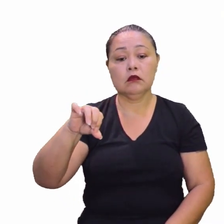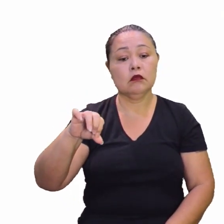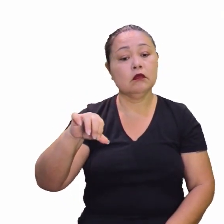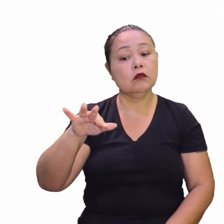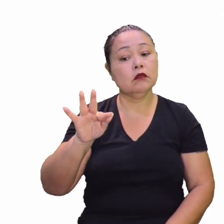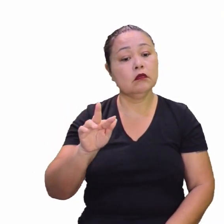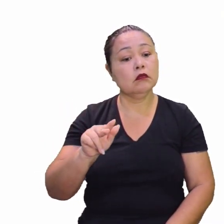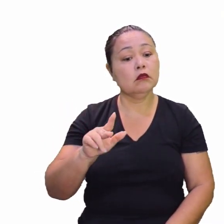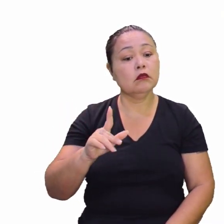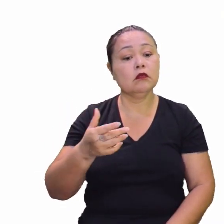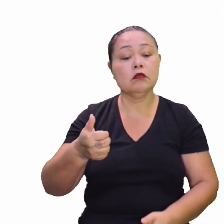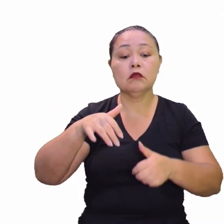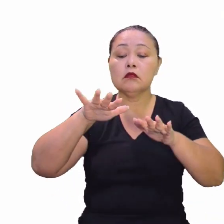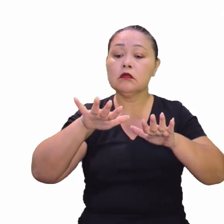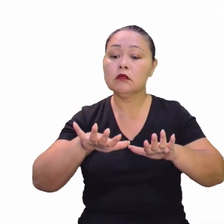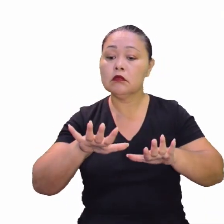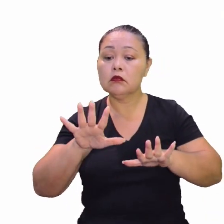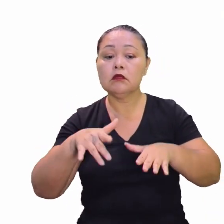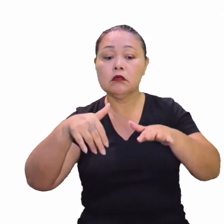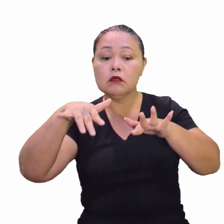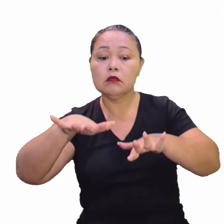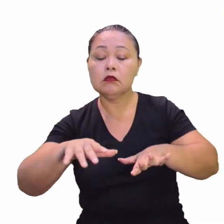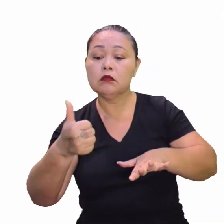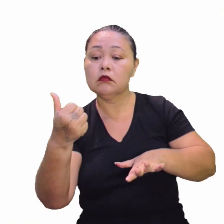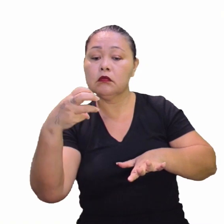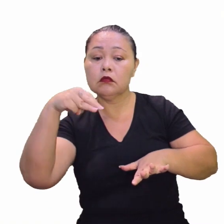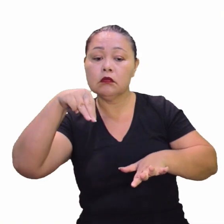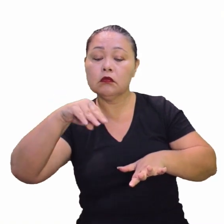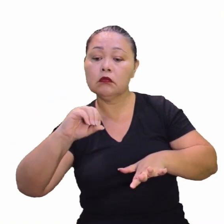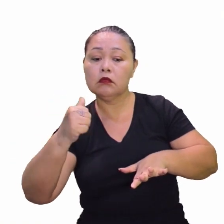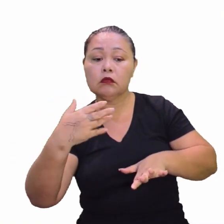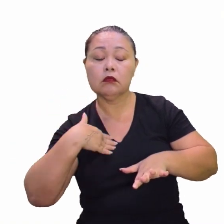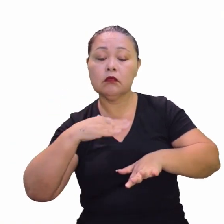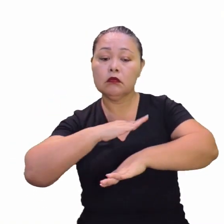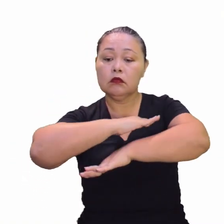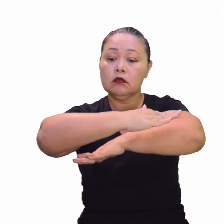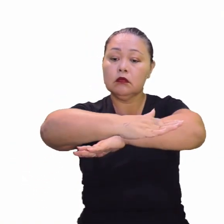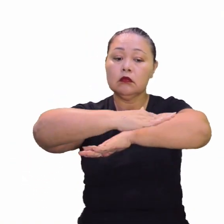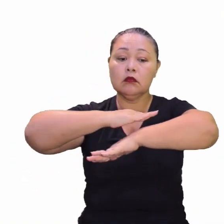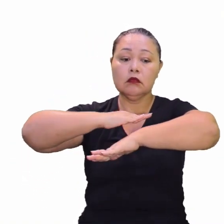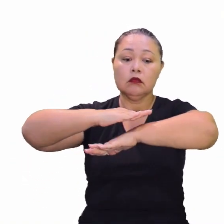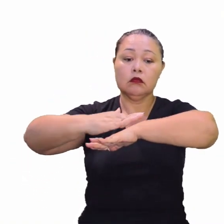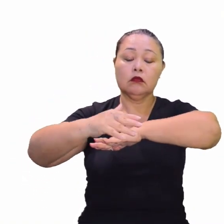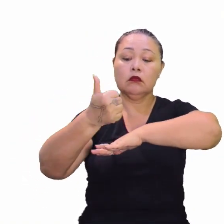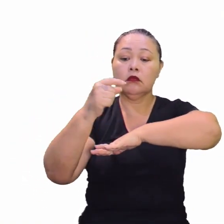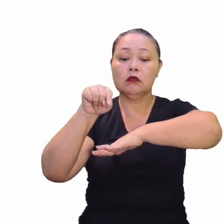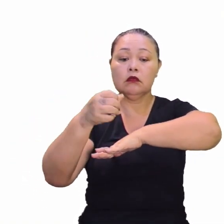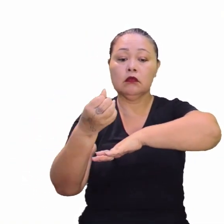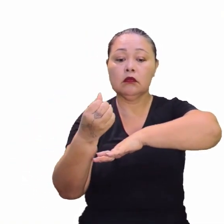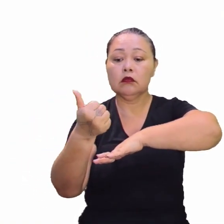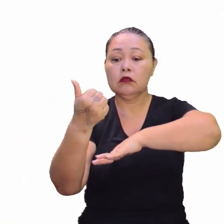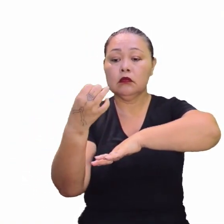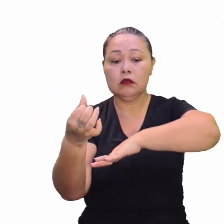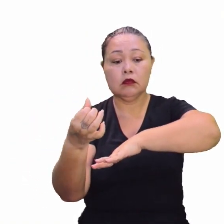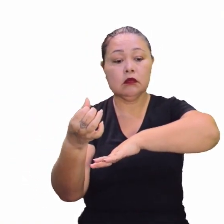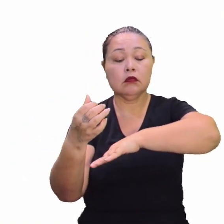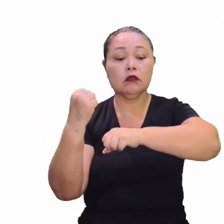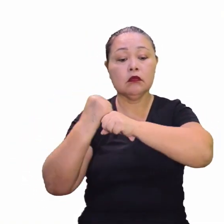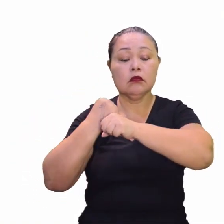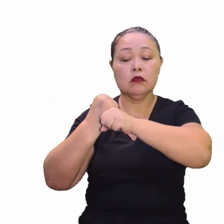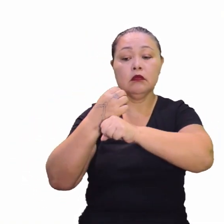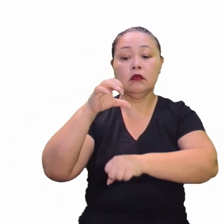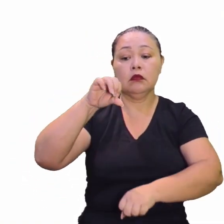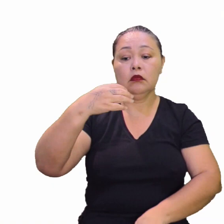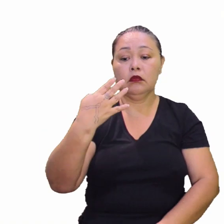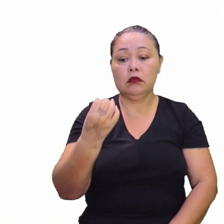7.079. Implantadas. 13.014. Pavimentadas. 1.616. Em